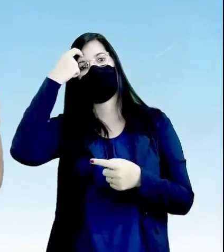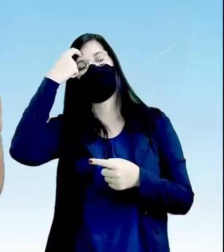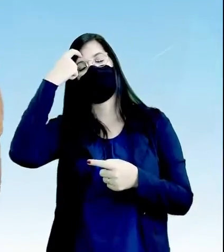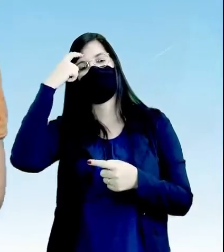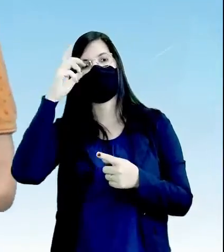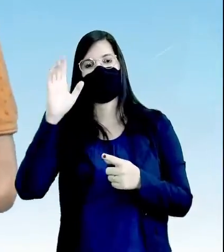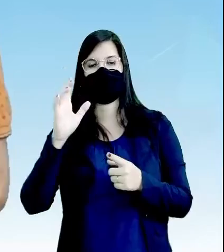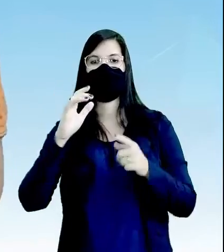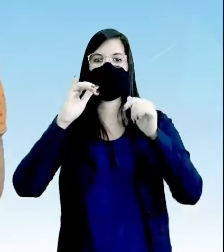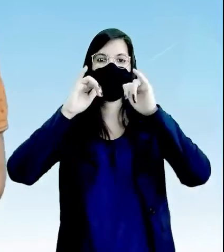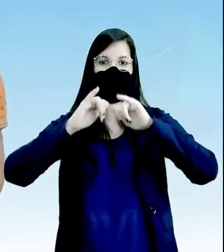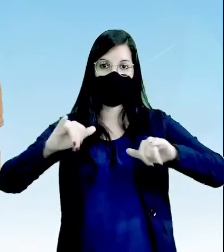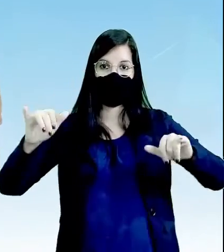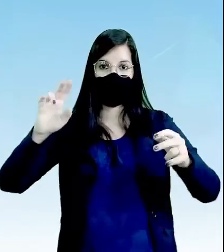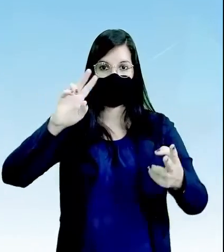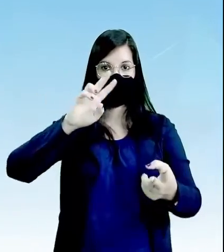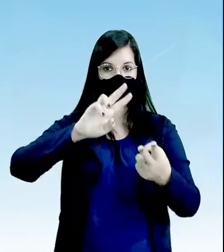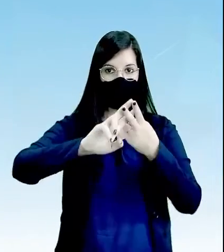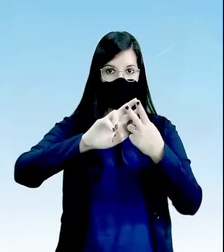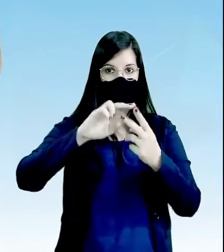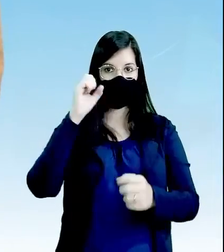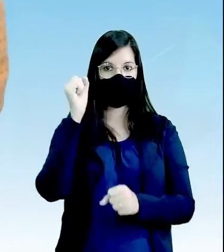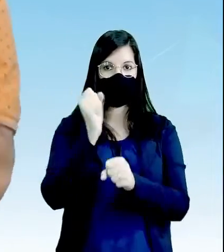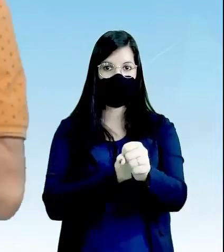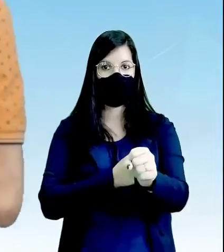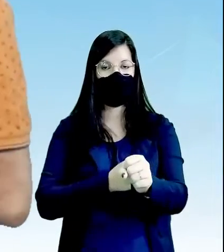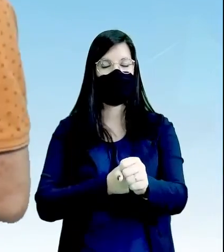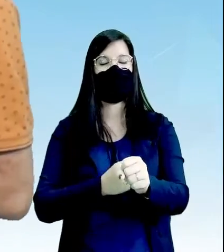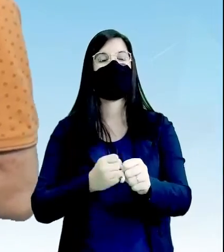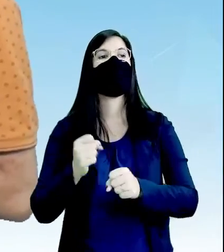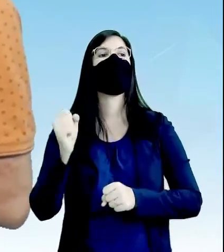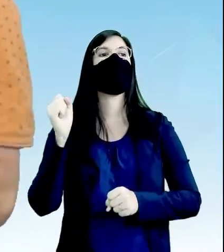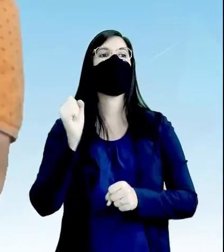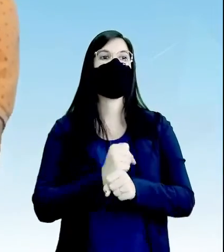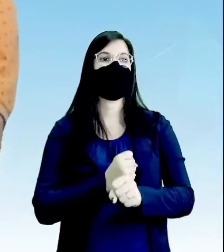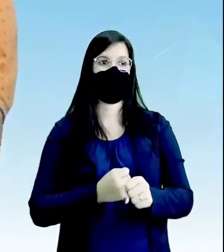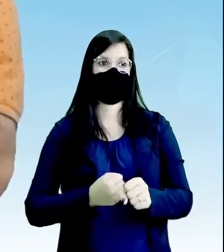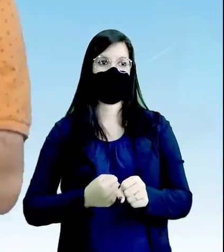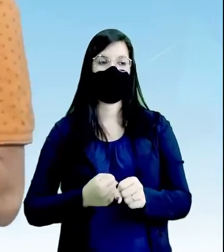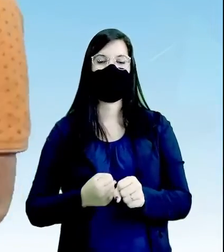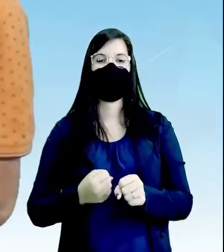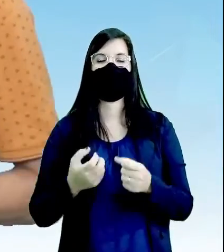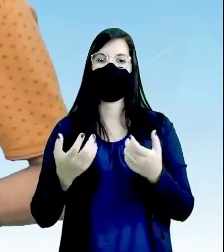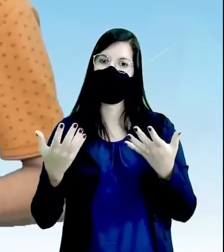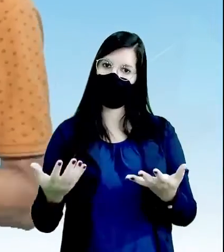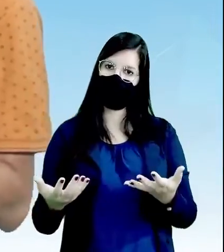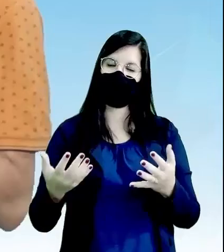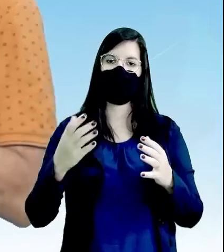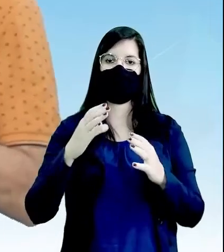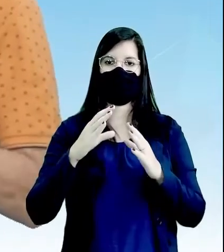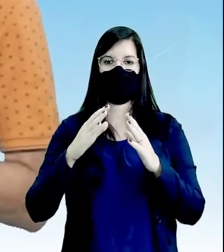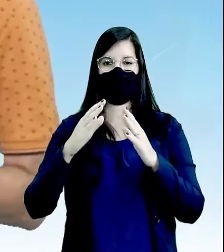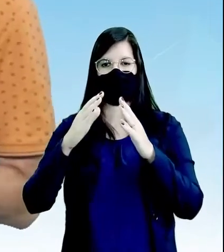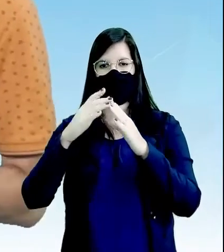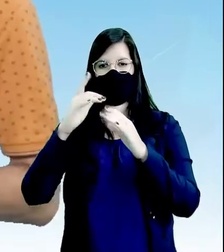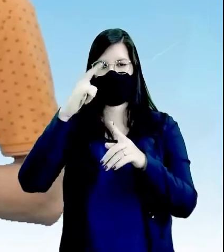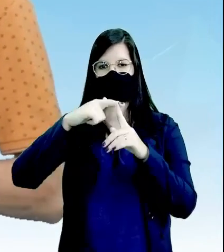decretada a prisão e a morte dele, Sentença, né? né, que é a sentença de morte, a igreja